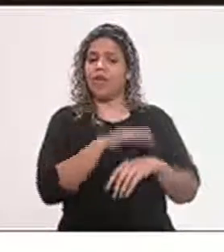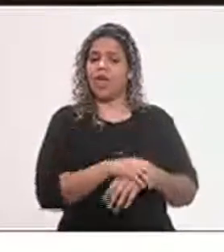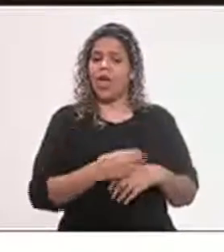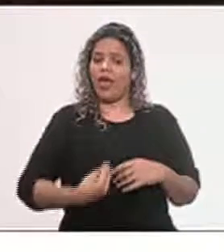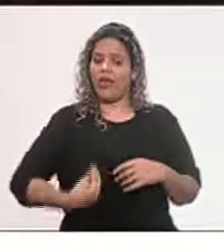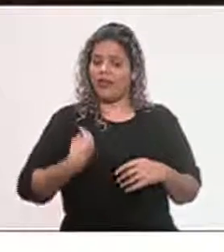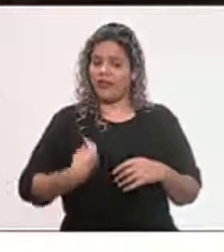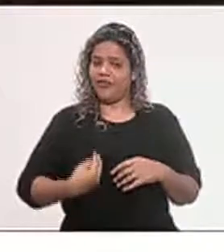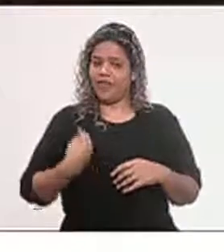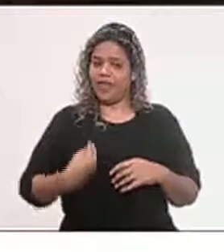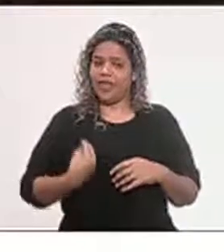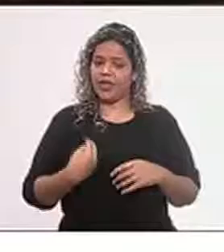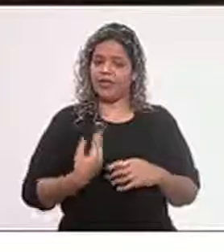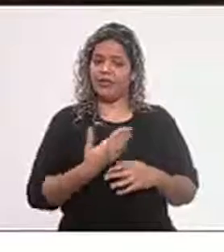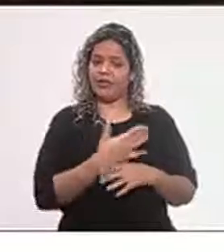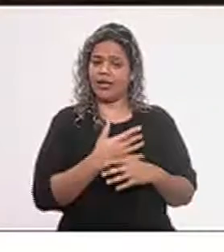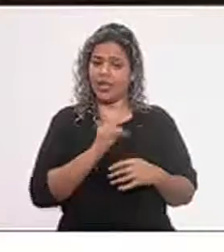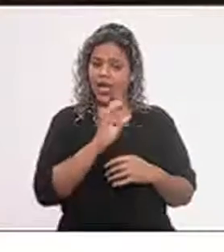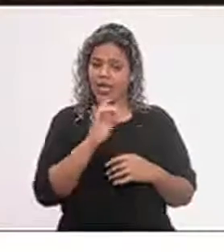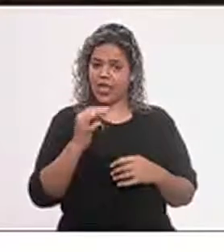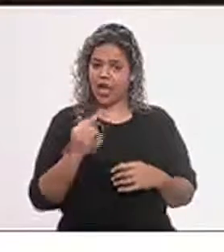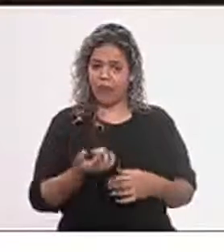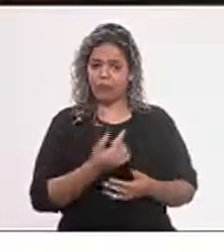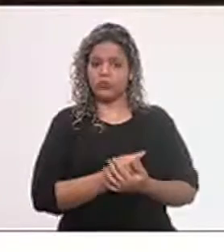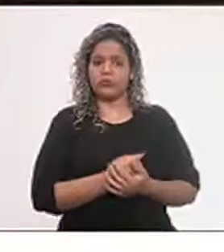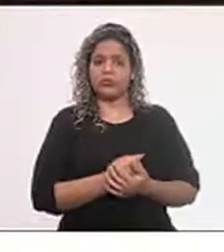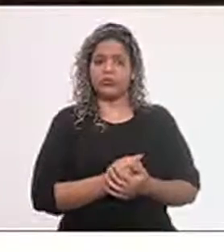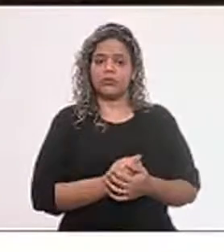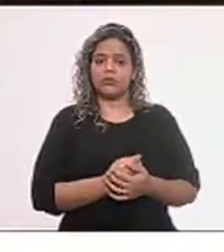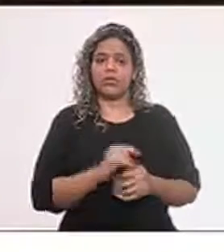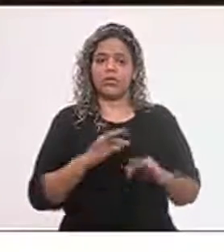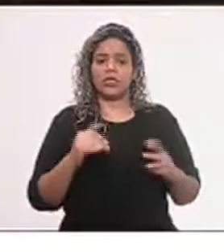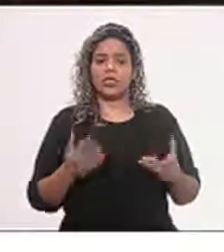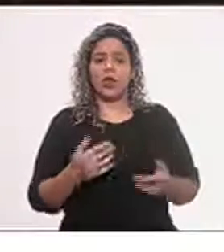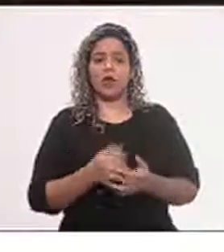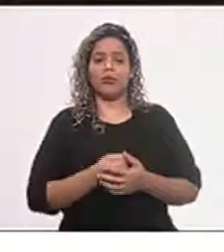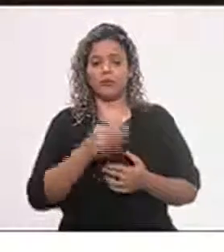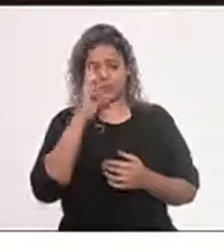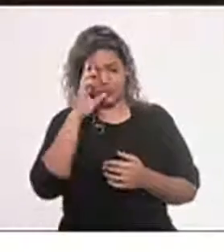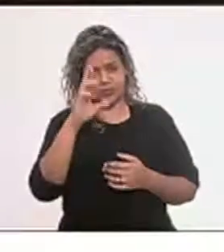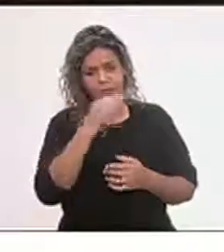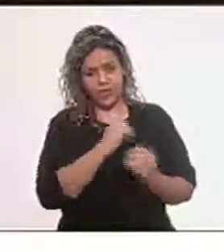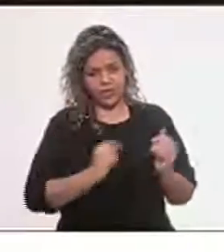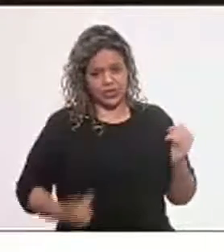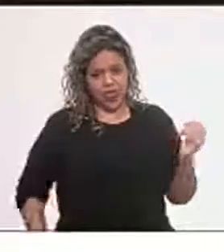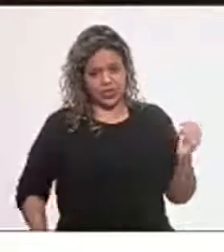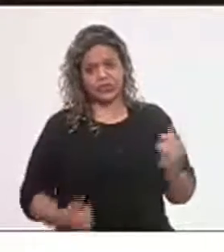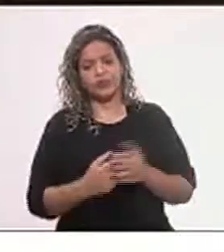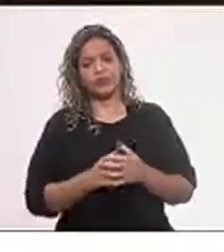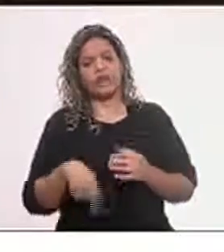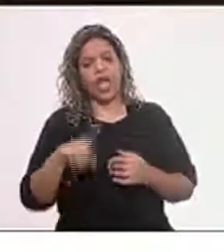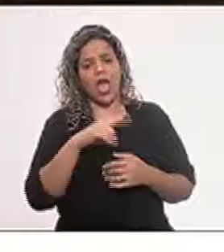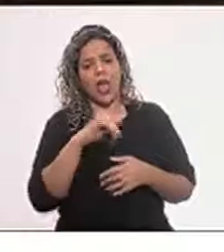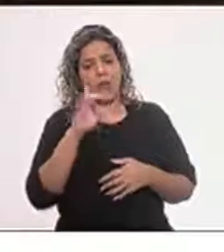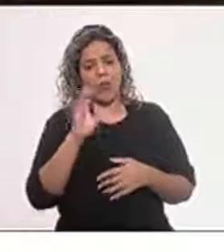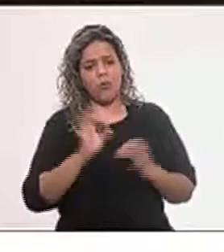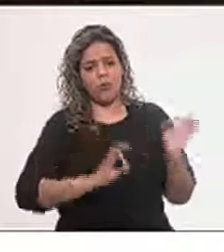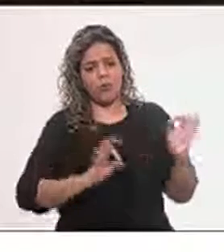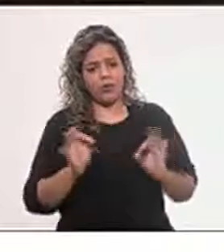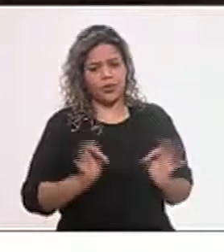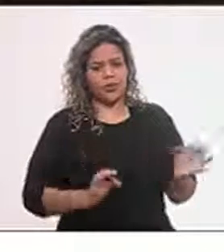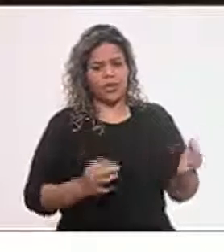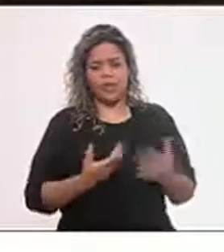a vida dos cidadãos da nossa população. Então, senhor presidente, é um